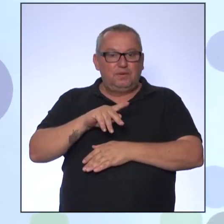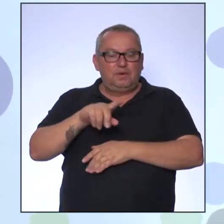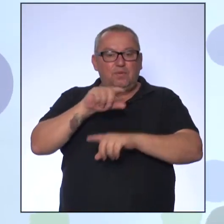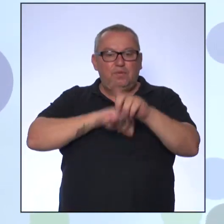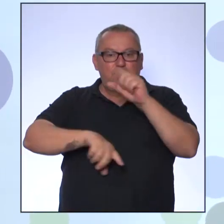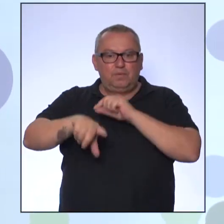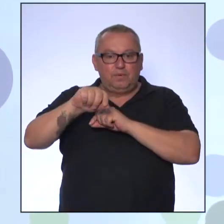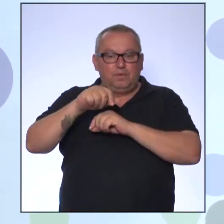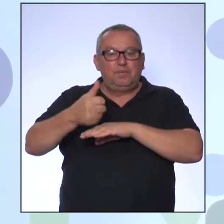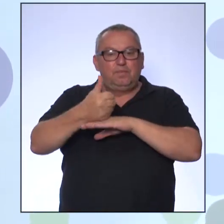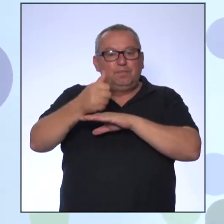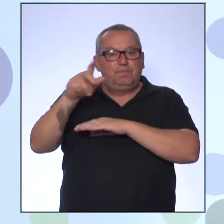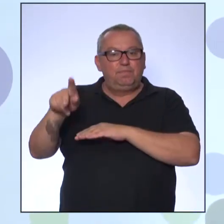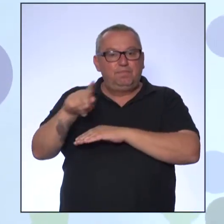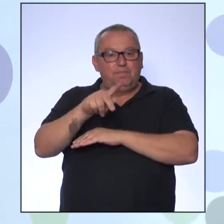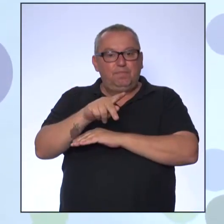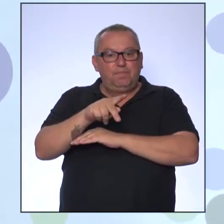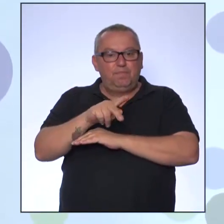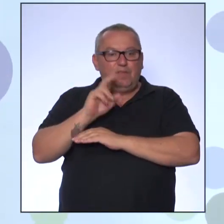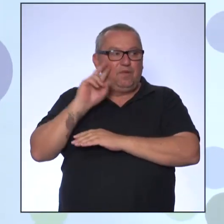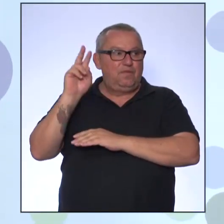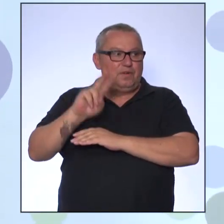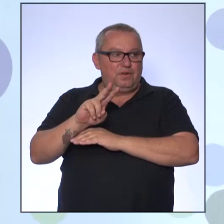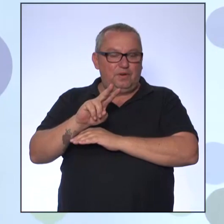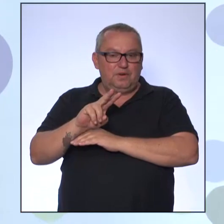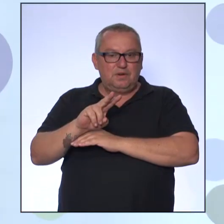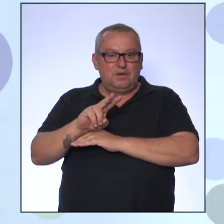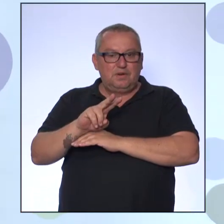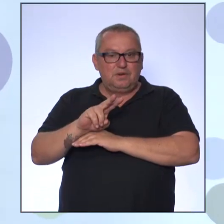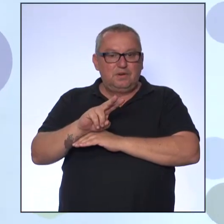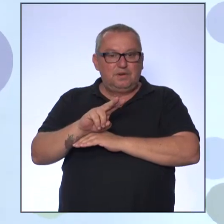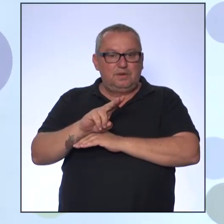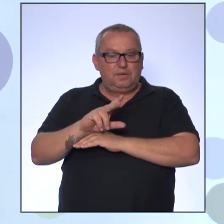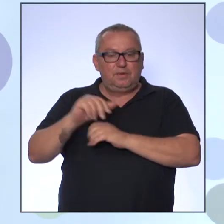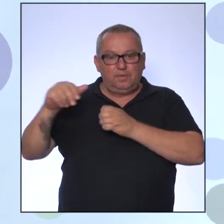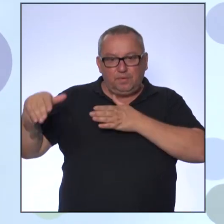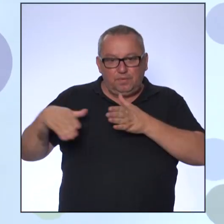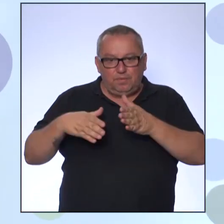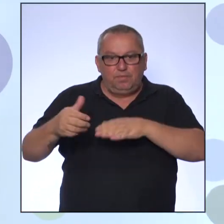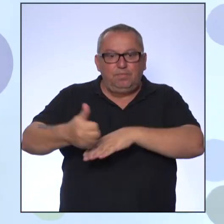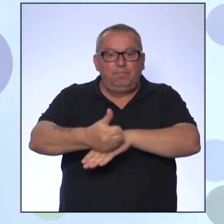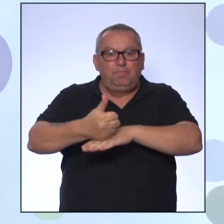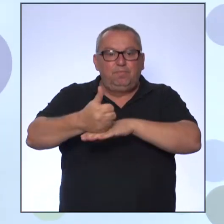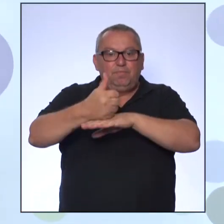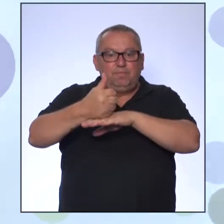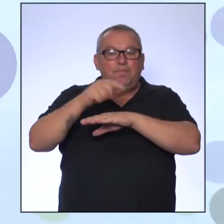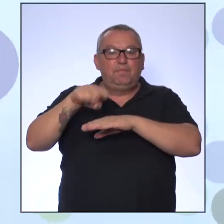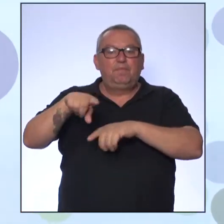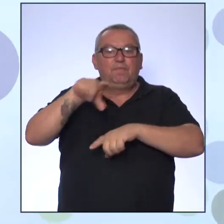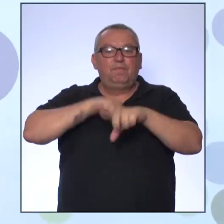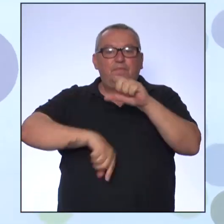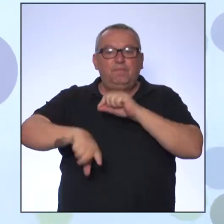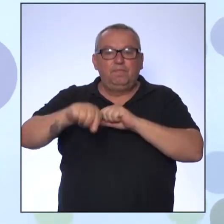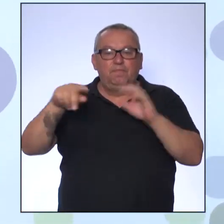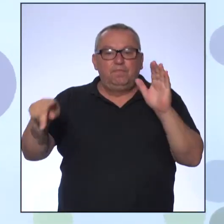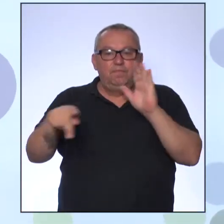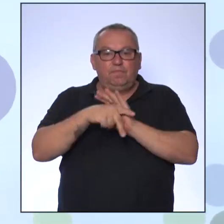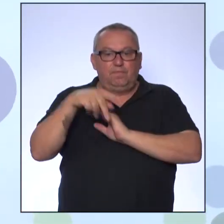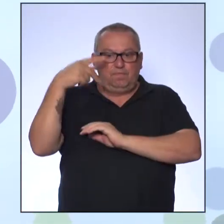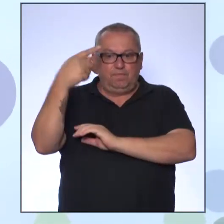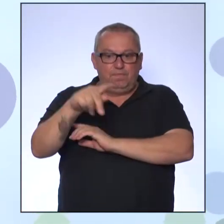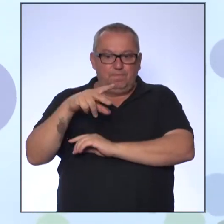optei pela profissão de professor. Veja, a trajetória profissional ela é uma escolha exclusivamente